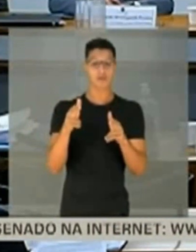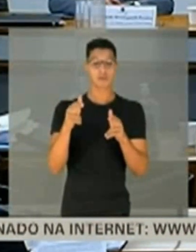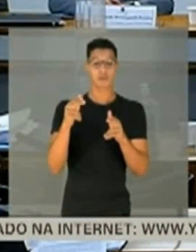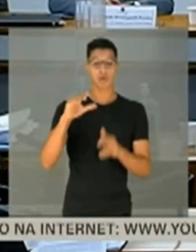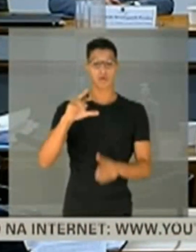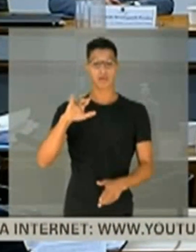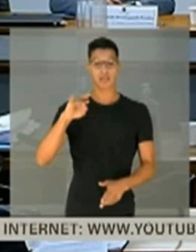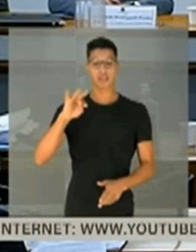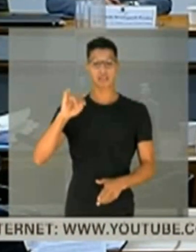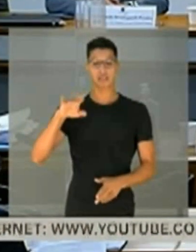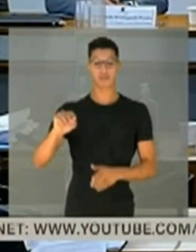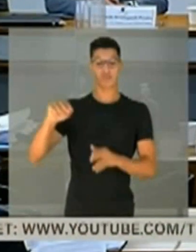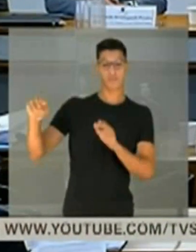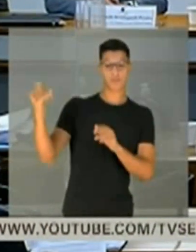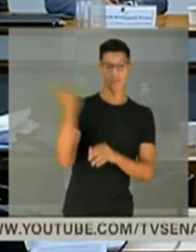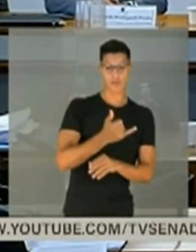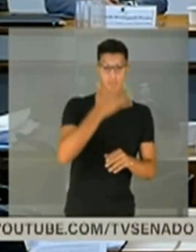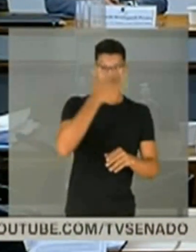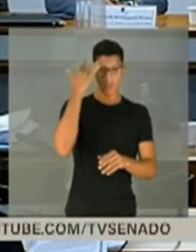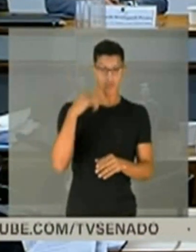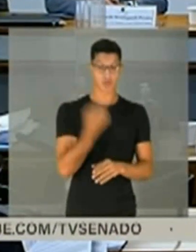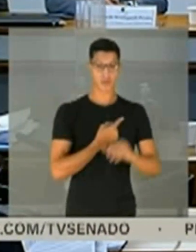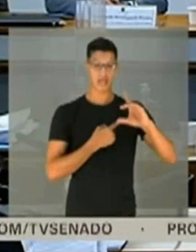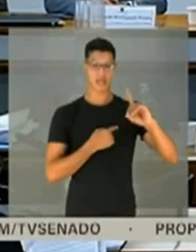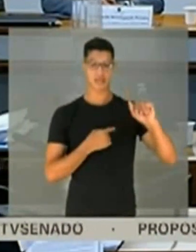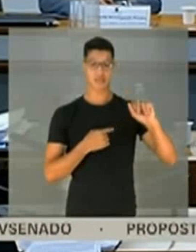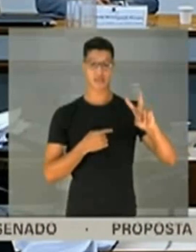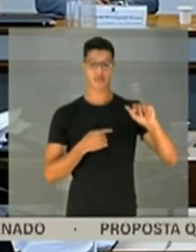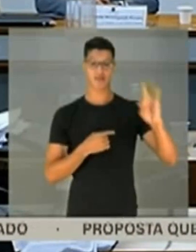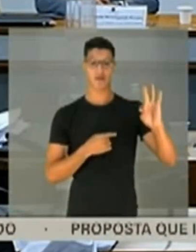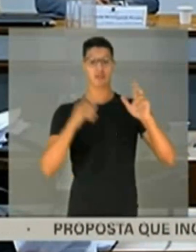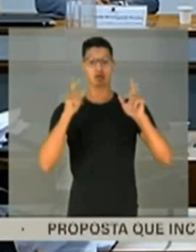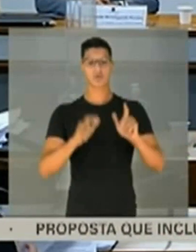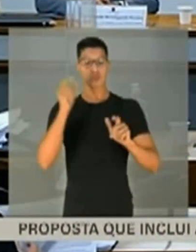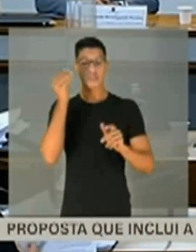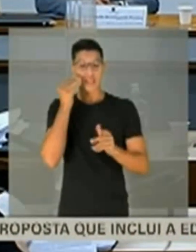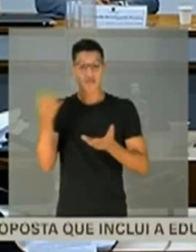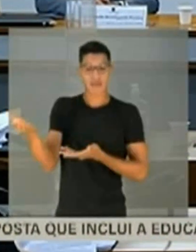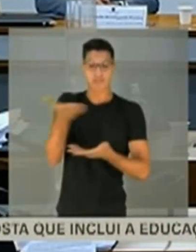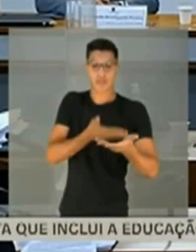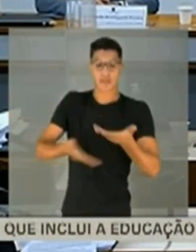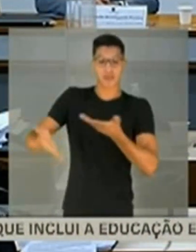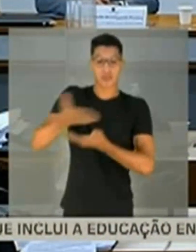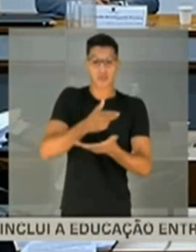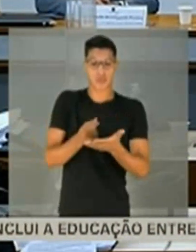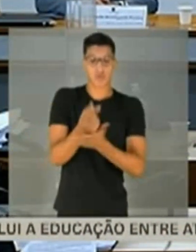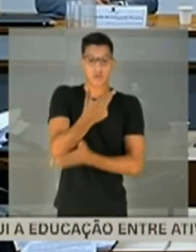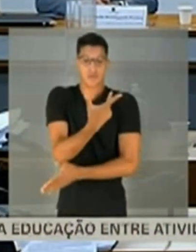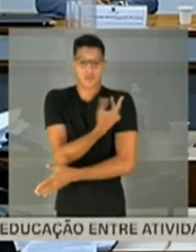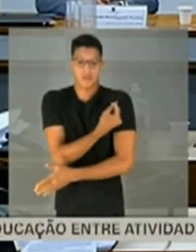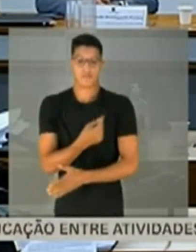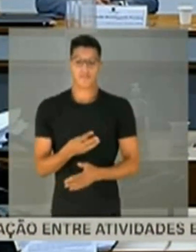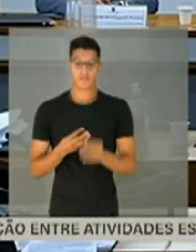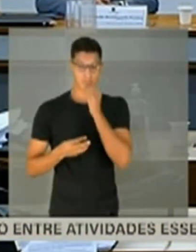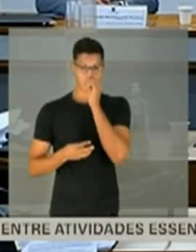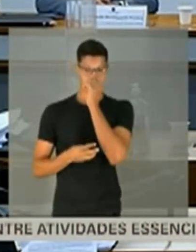o áudio original, que se trata da compra de luvas, através do Luiz Miranda, e não tem nada a